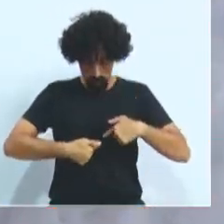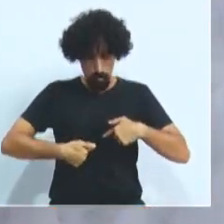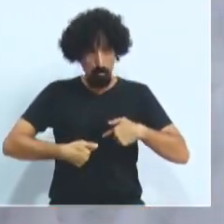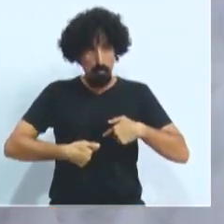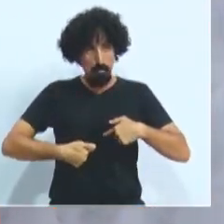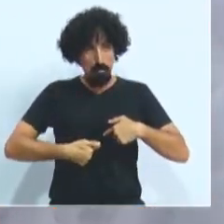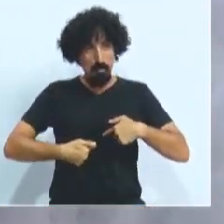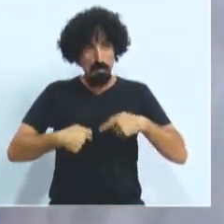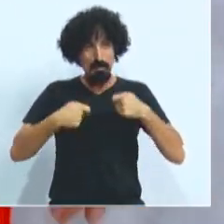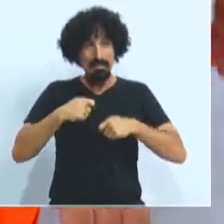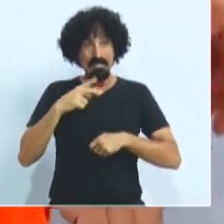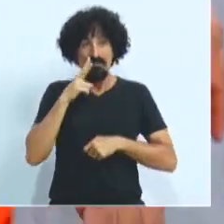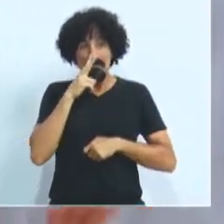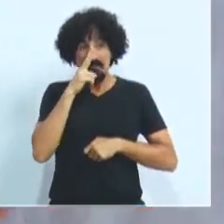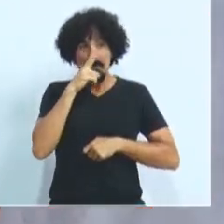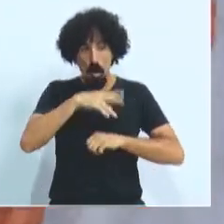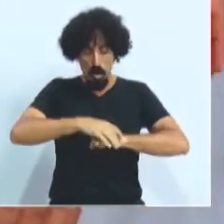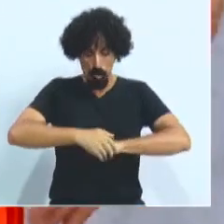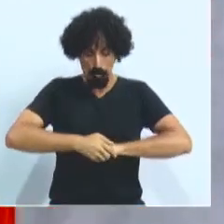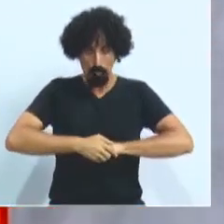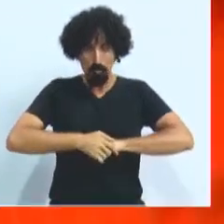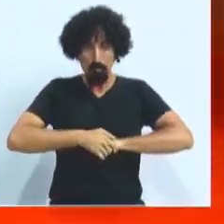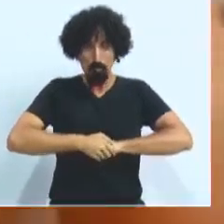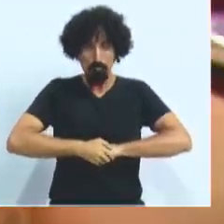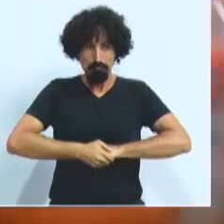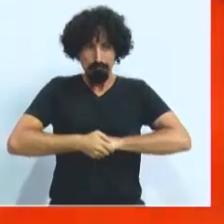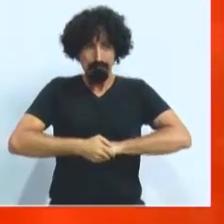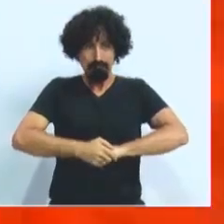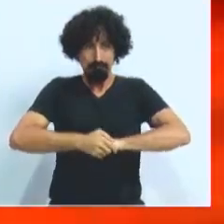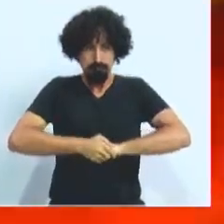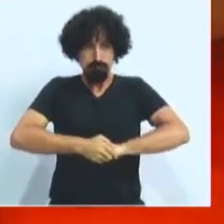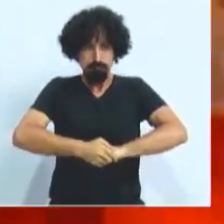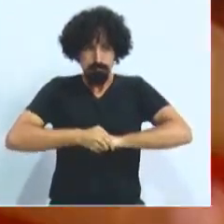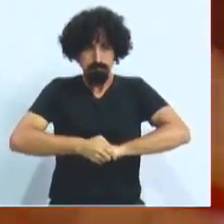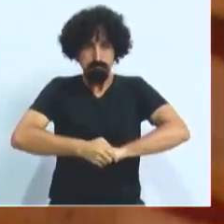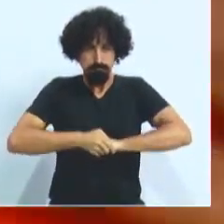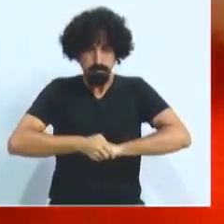bem forte. Porque isso vai fazer alavancar e vai fazer com que o objeto, né?